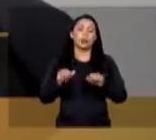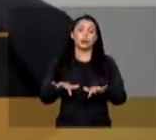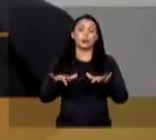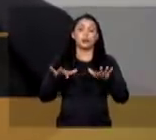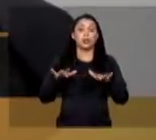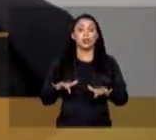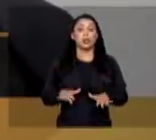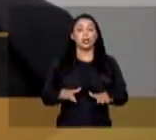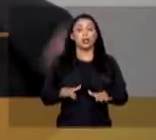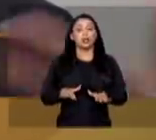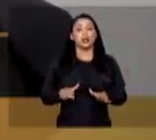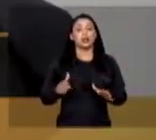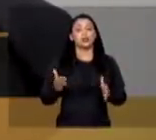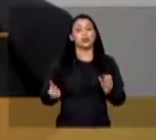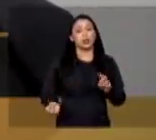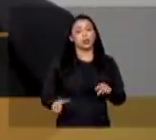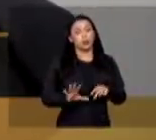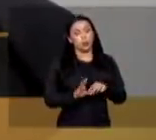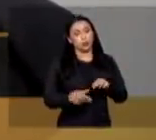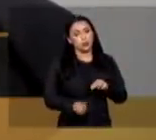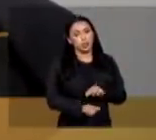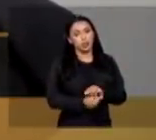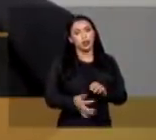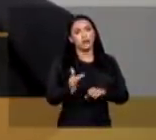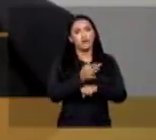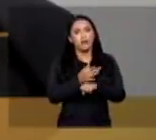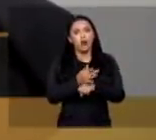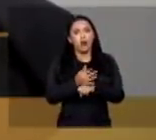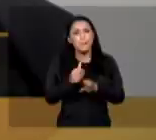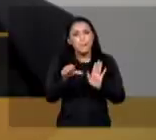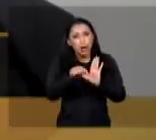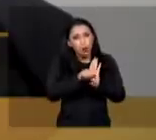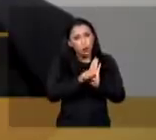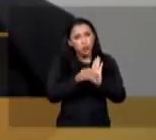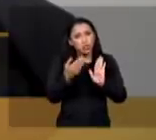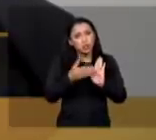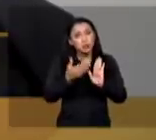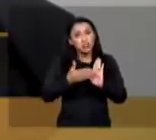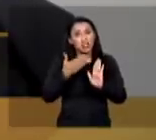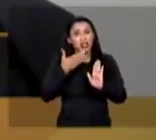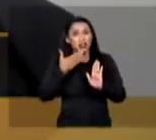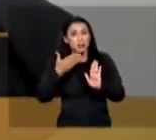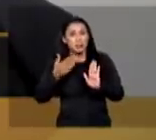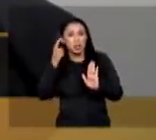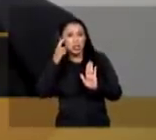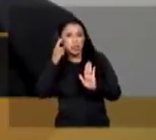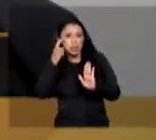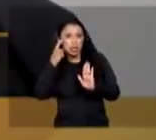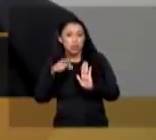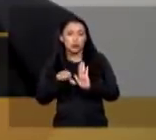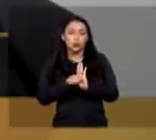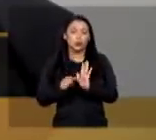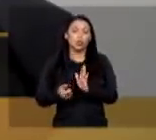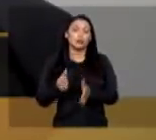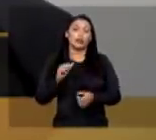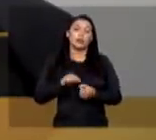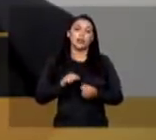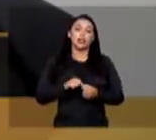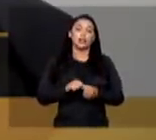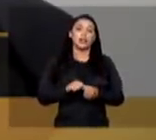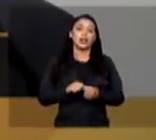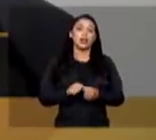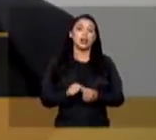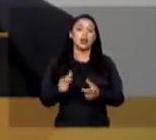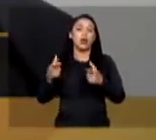plenário. Sendo a corrupção passiva um crime formal ou de consumação antecipada, é indiferente para a tipificação da conduta a